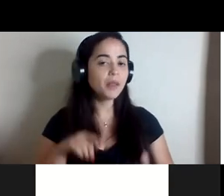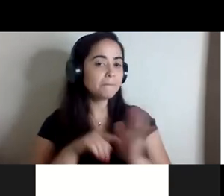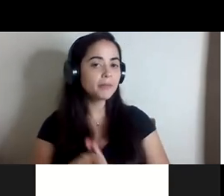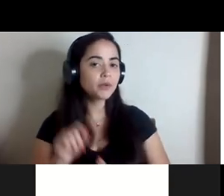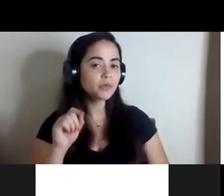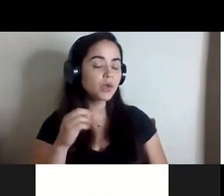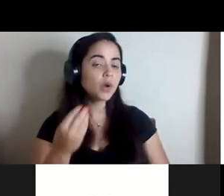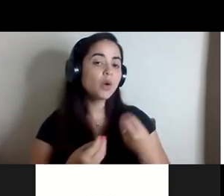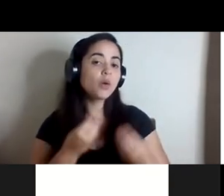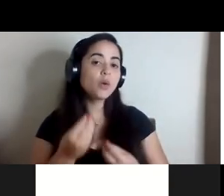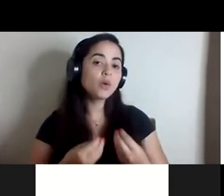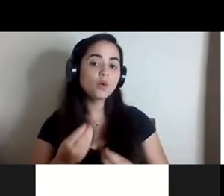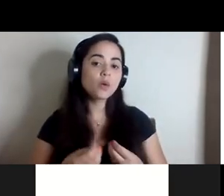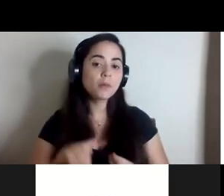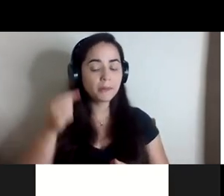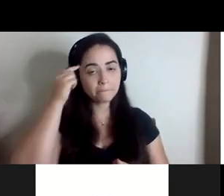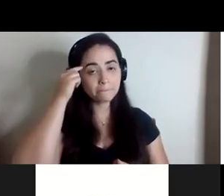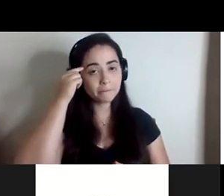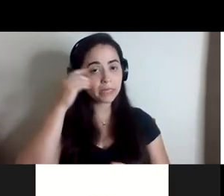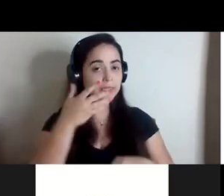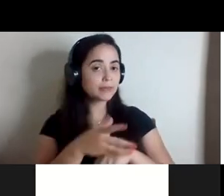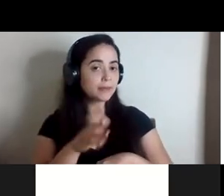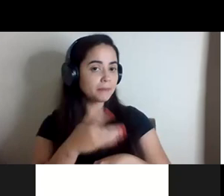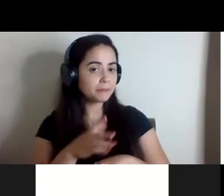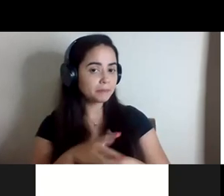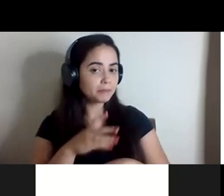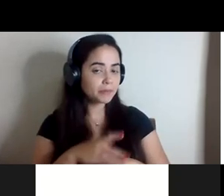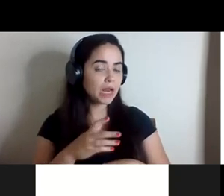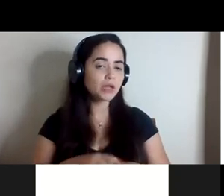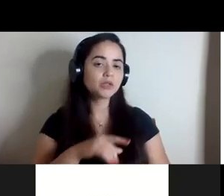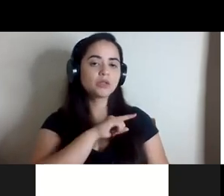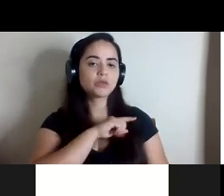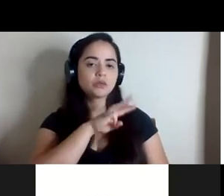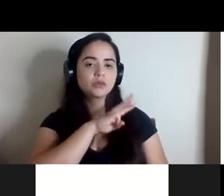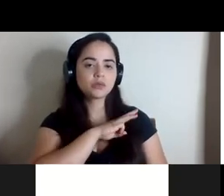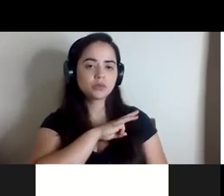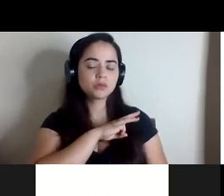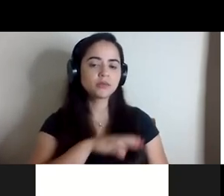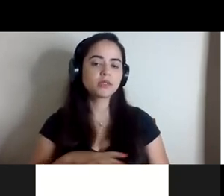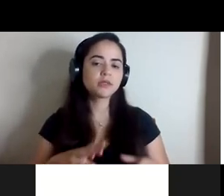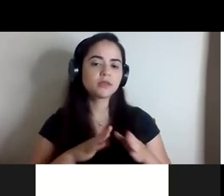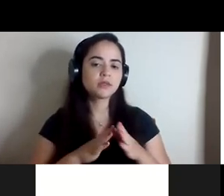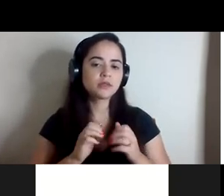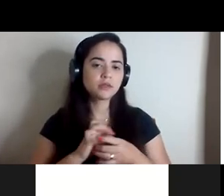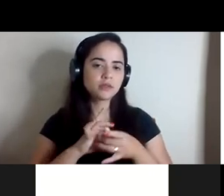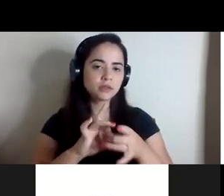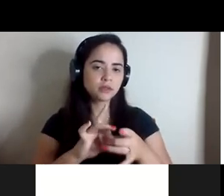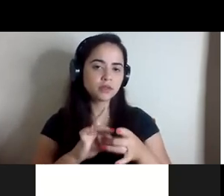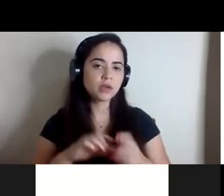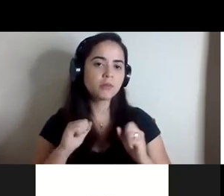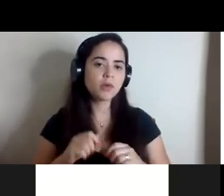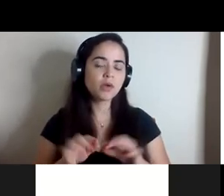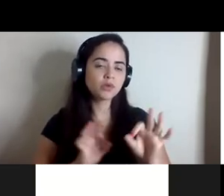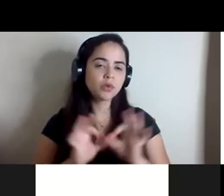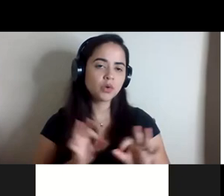você considera que as práticas docentes no ensino médio integrado podem ser organizadas de modo mais coletivo? E